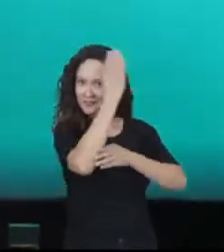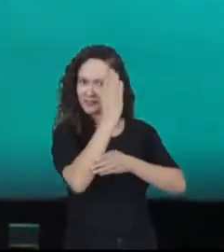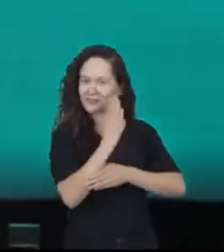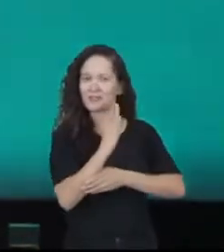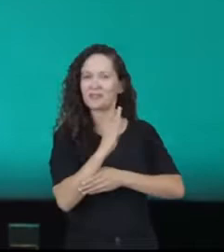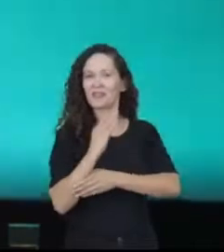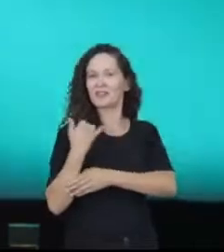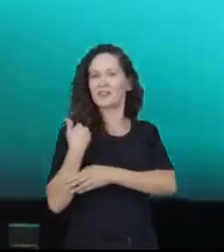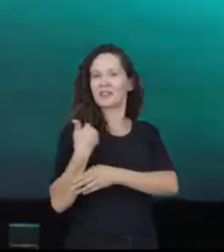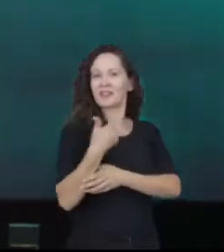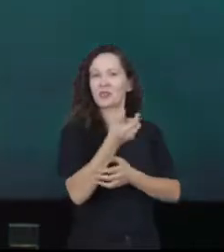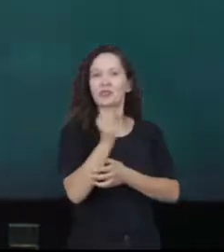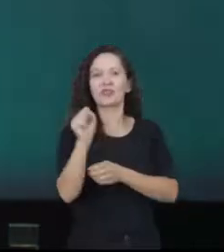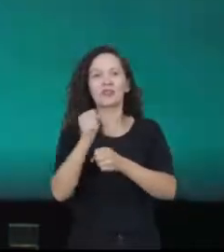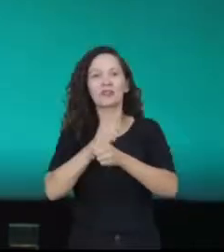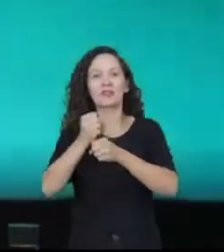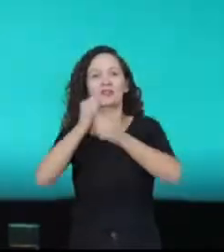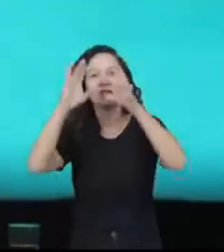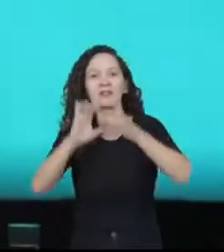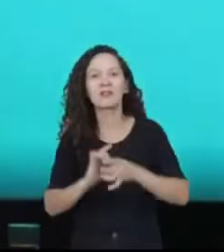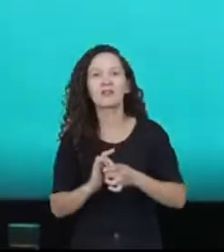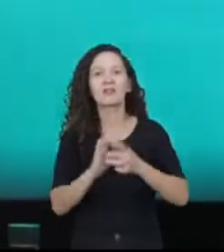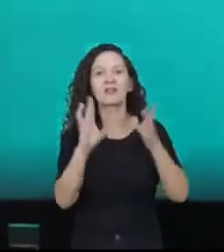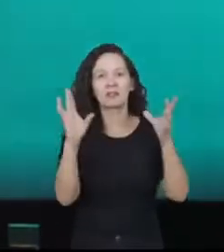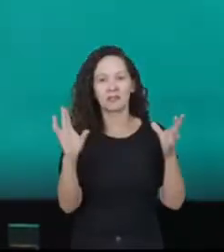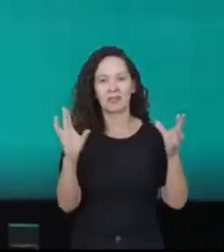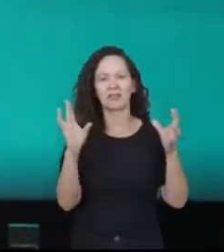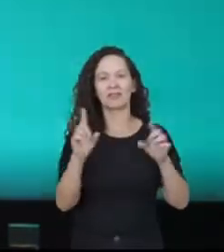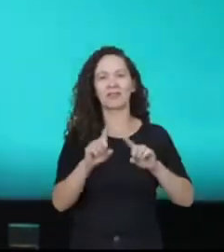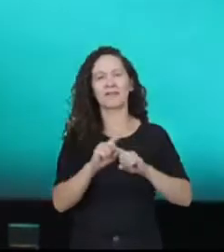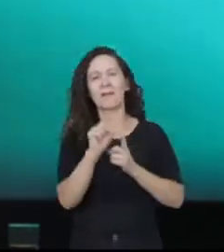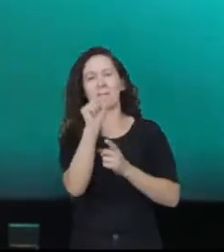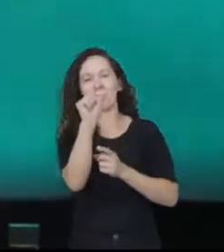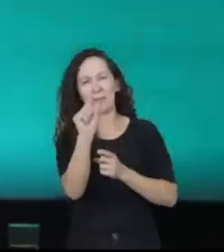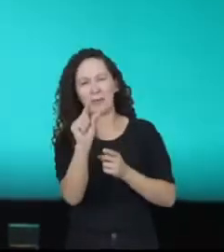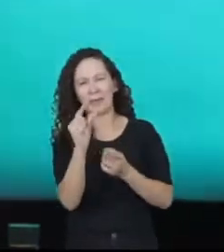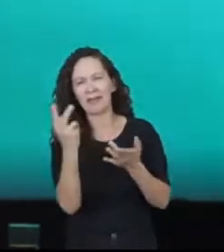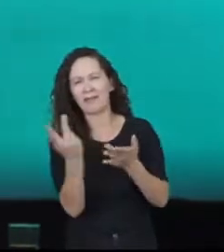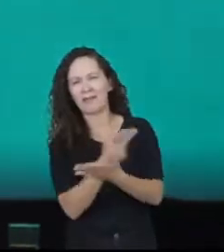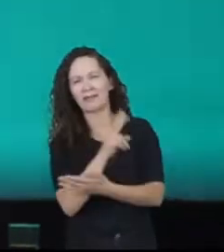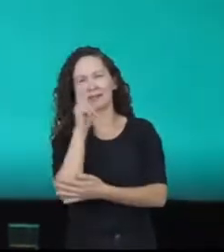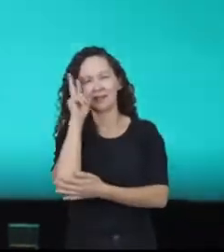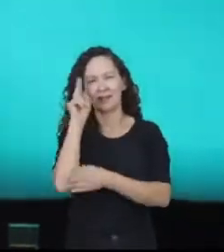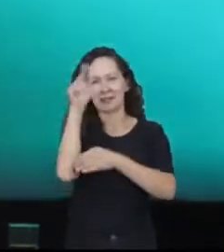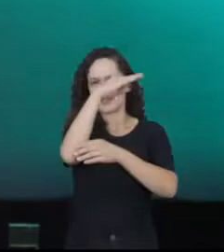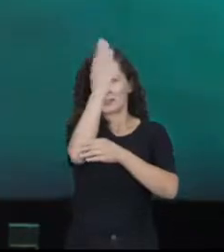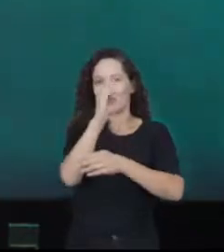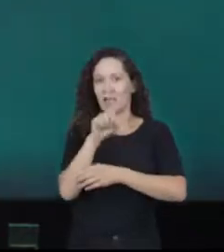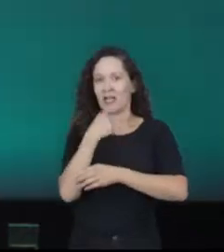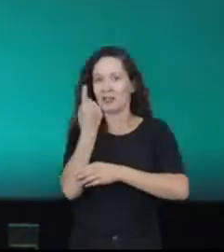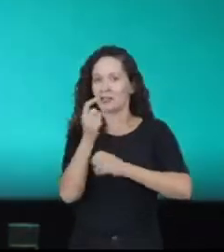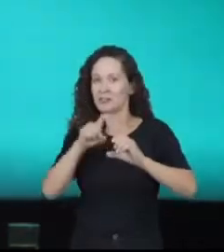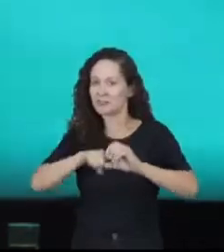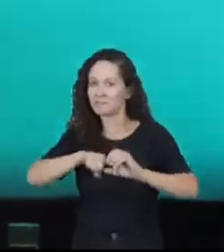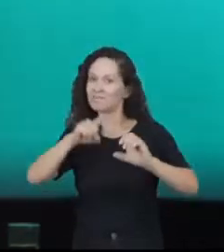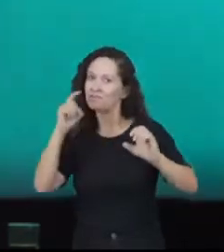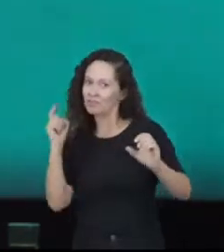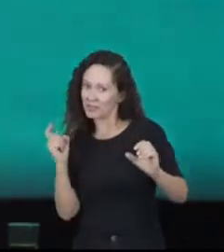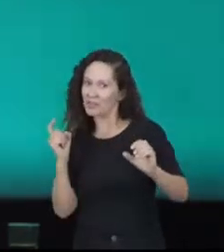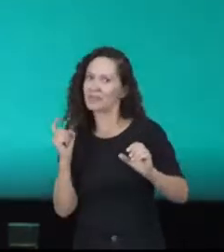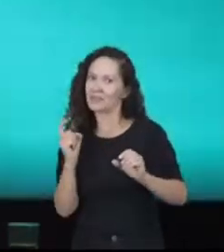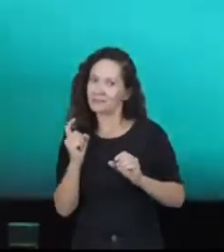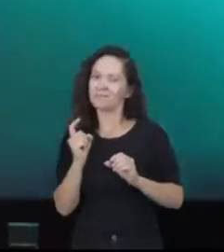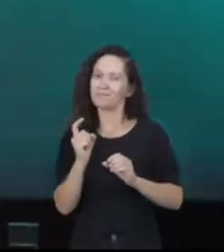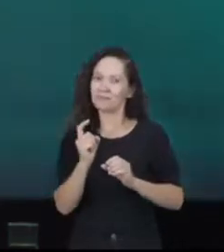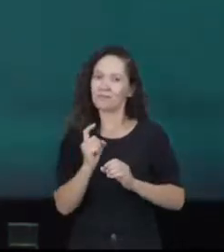de independência. Mas poucas vezes na história a nossa independência esteve tão